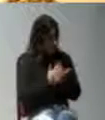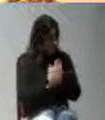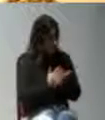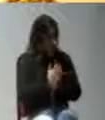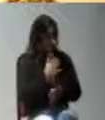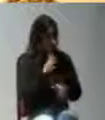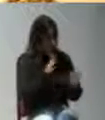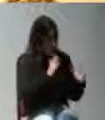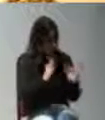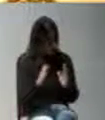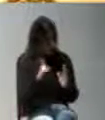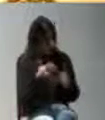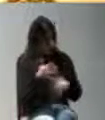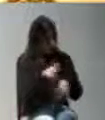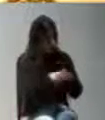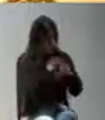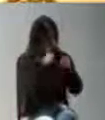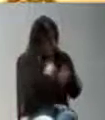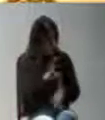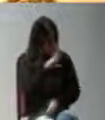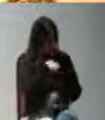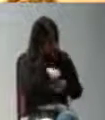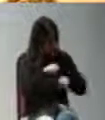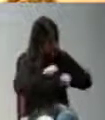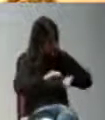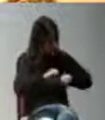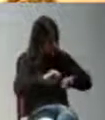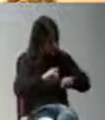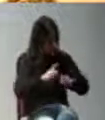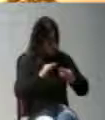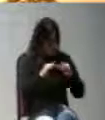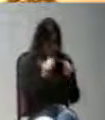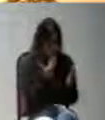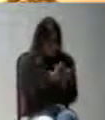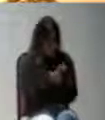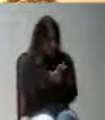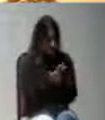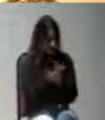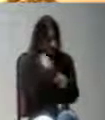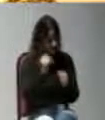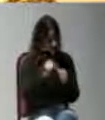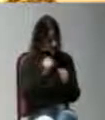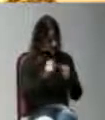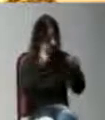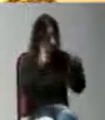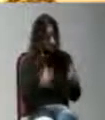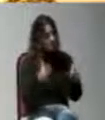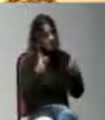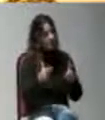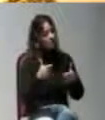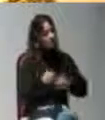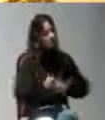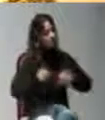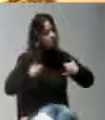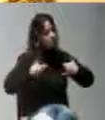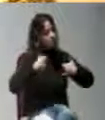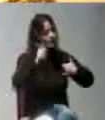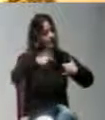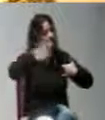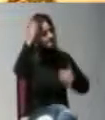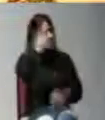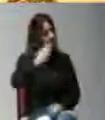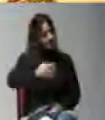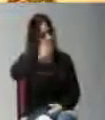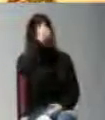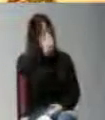educação. É transformar a escola em um espaço privilegiado de reflexão do que é ser brasileiro, de reflexão sobre o